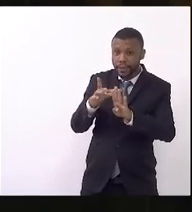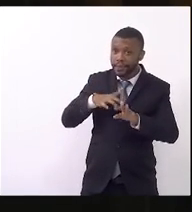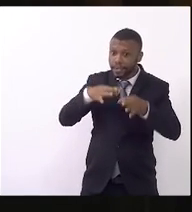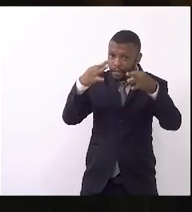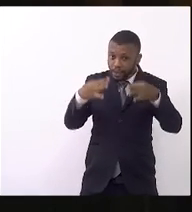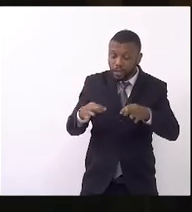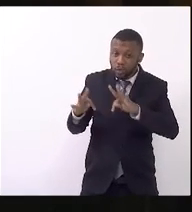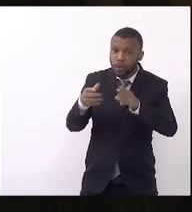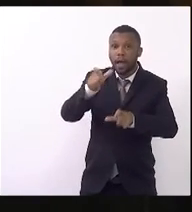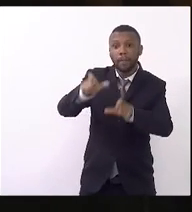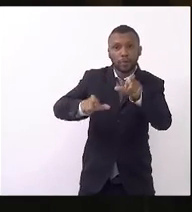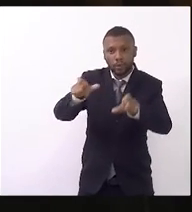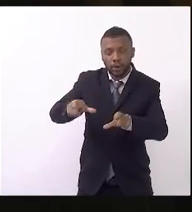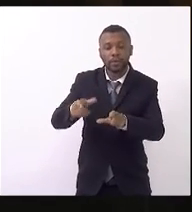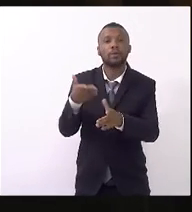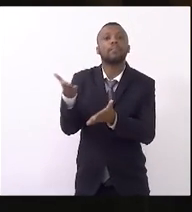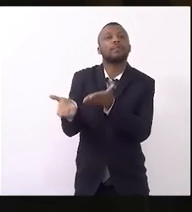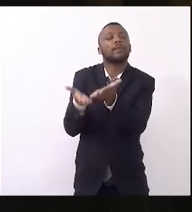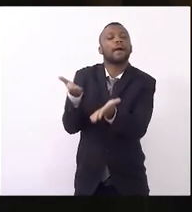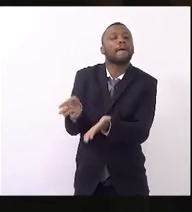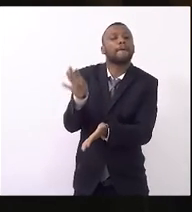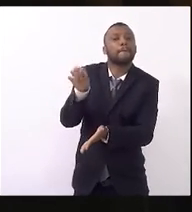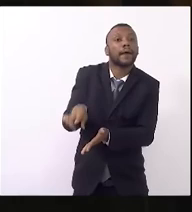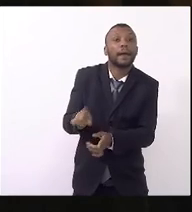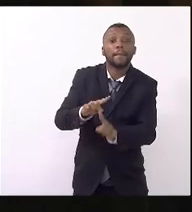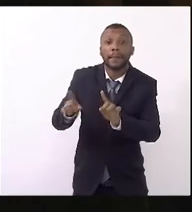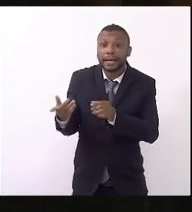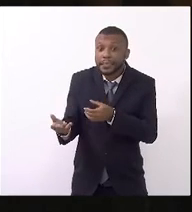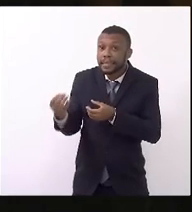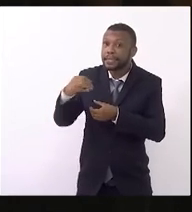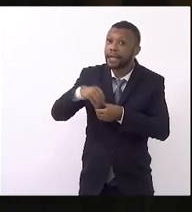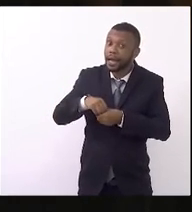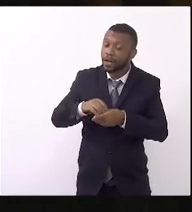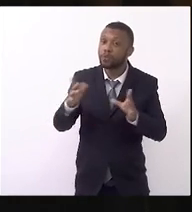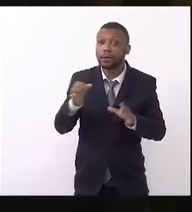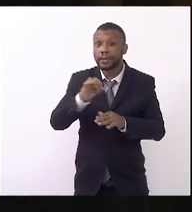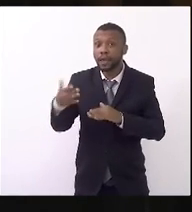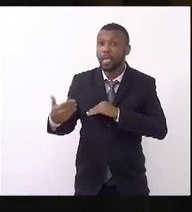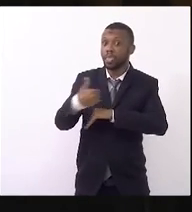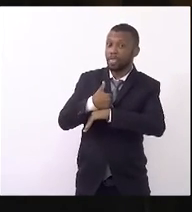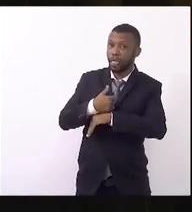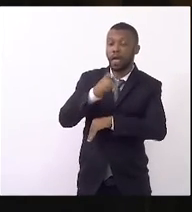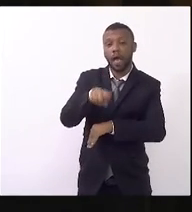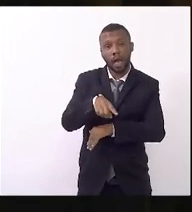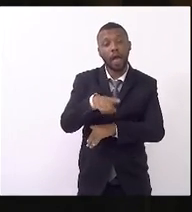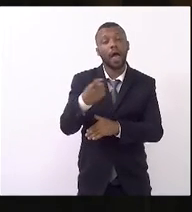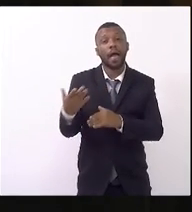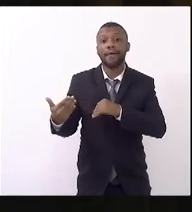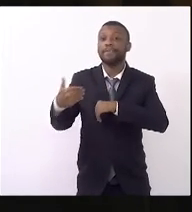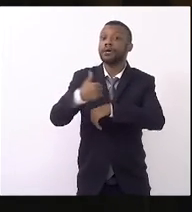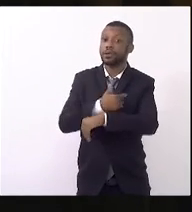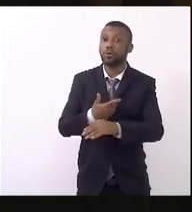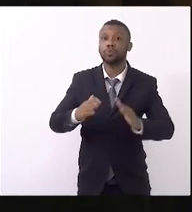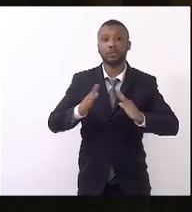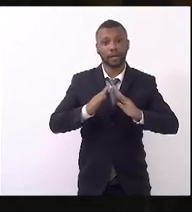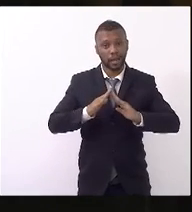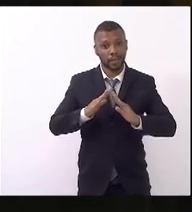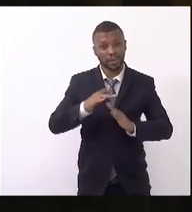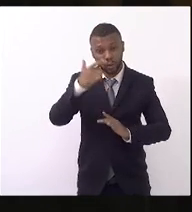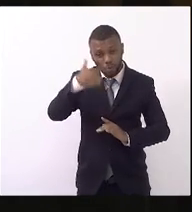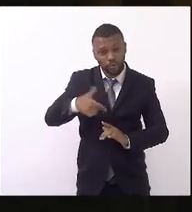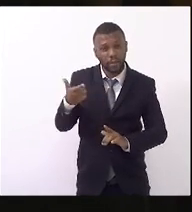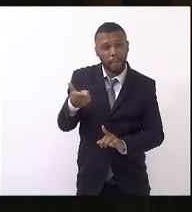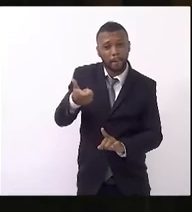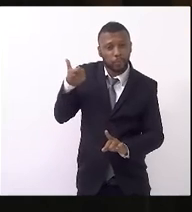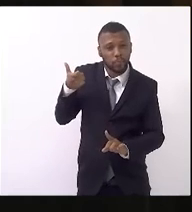que todas as pessoas serão bem tratadas. Agora, da porta para dentro, se invadir, é invasão a domicílio e comigo vai ser na